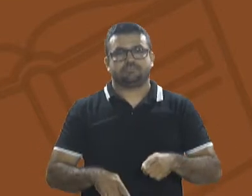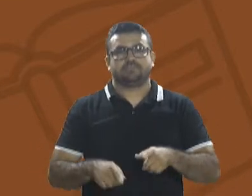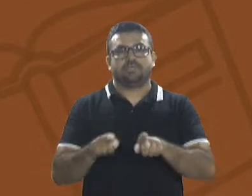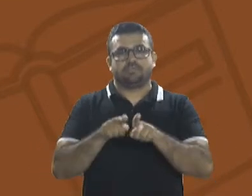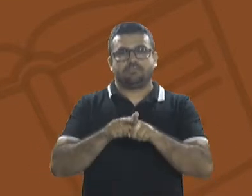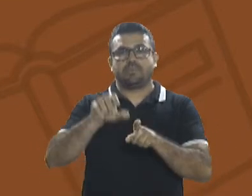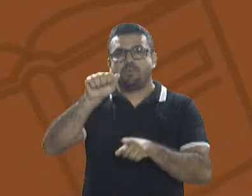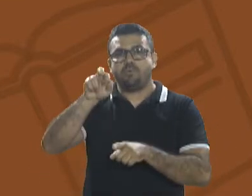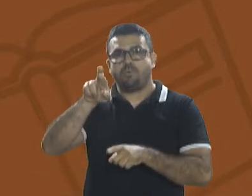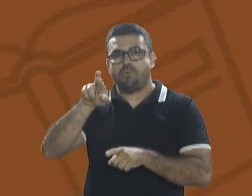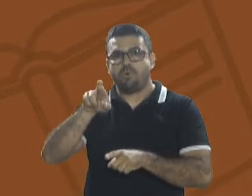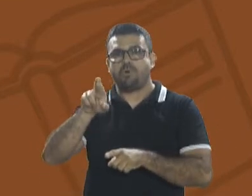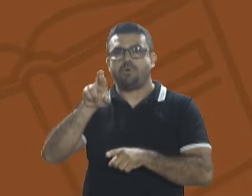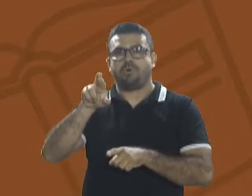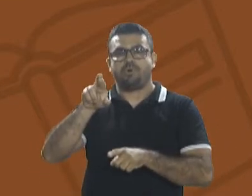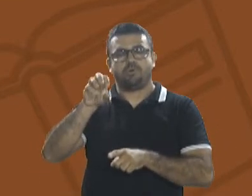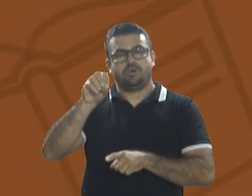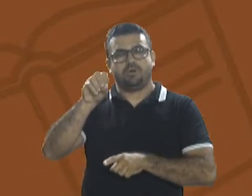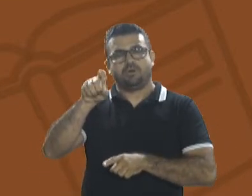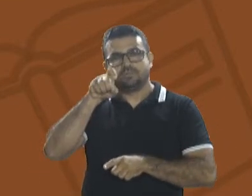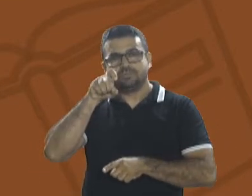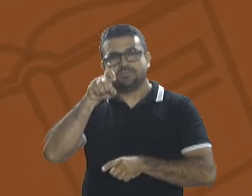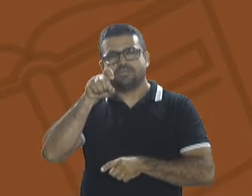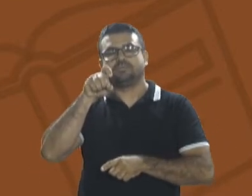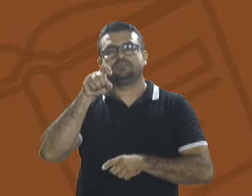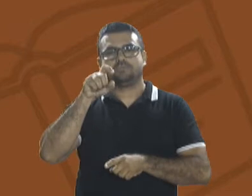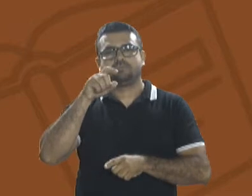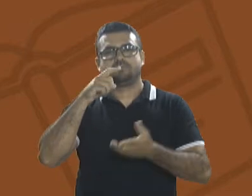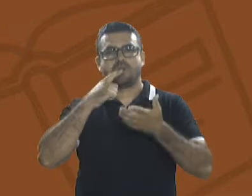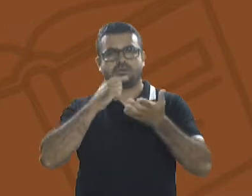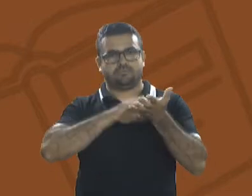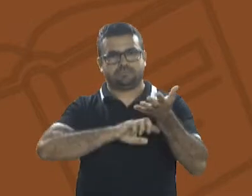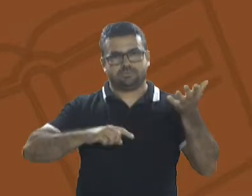vem da respiração. O sangue circula pelo corpo,